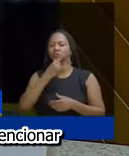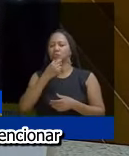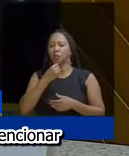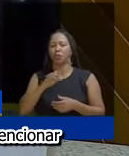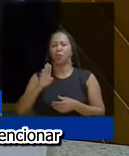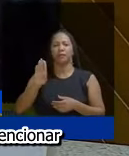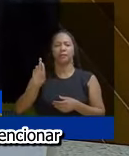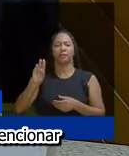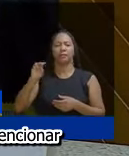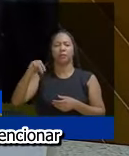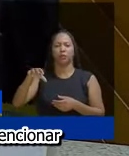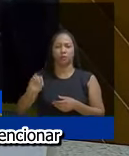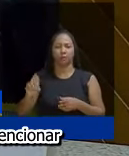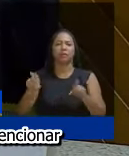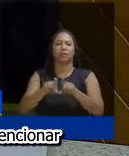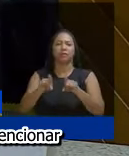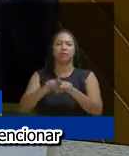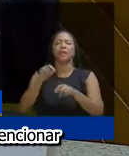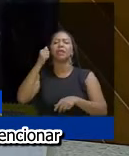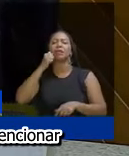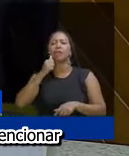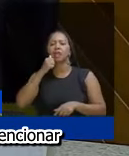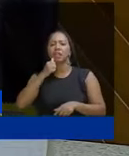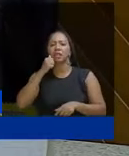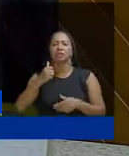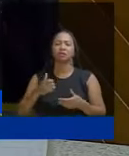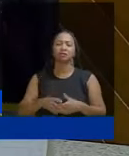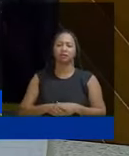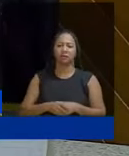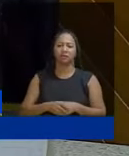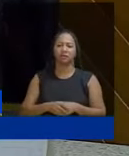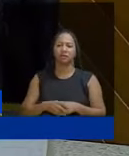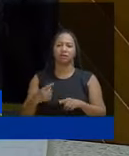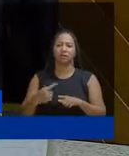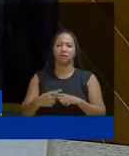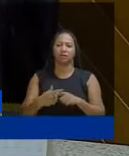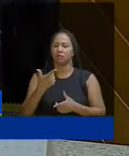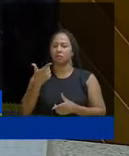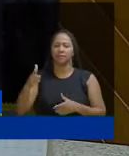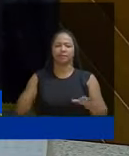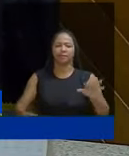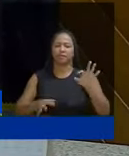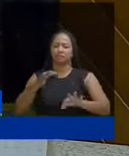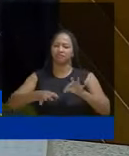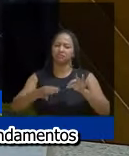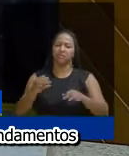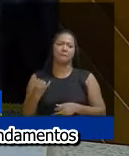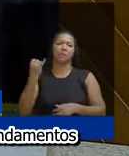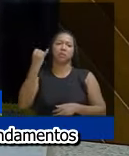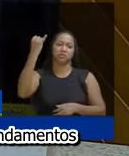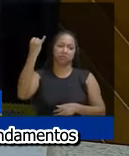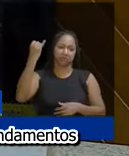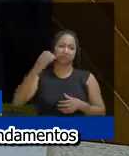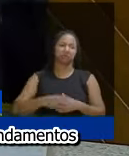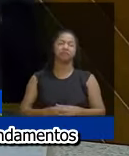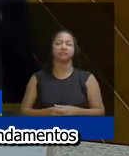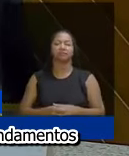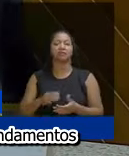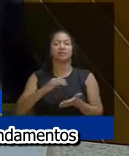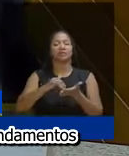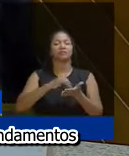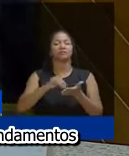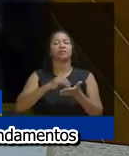Manuel Rezende e também da outra senhora, que deixo de mencionar por não ter relevância aqui ao julgamento, ex-secretários de